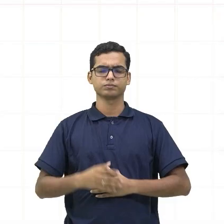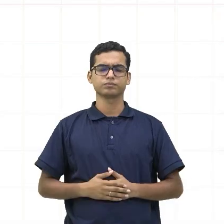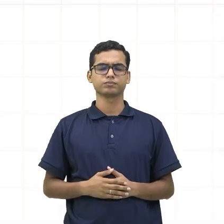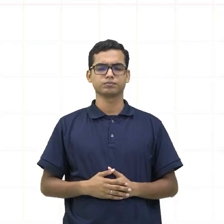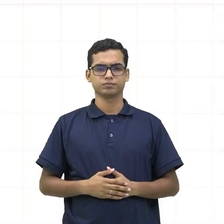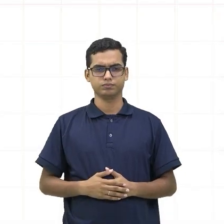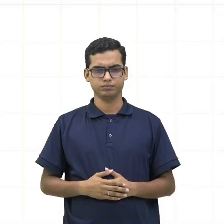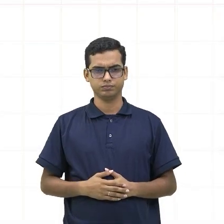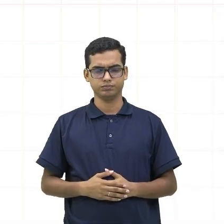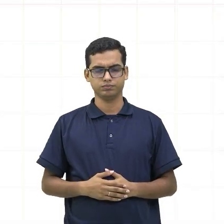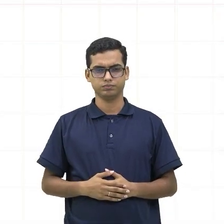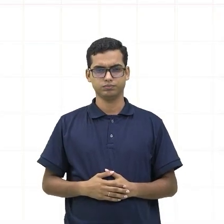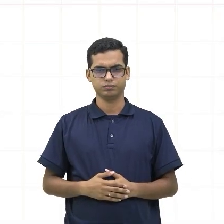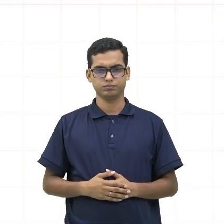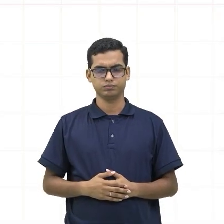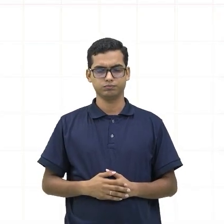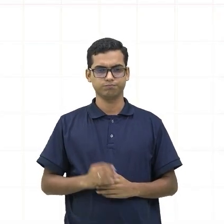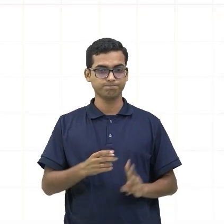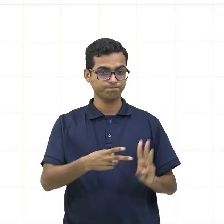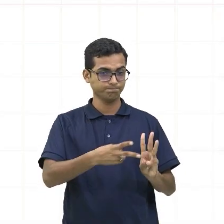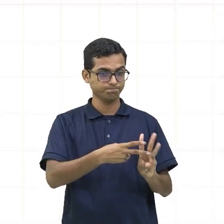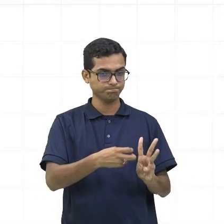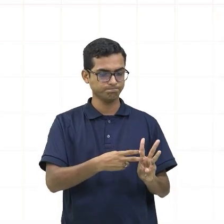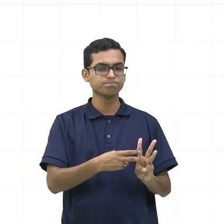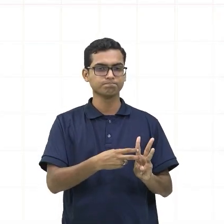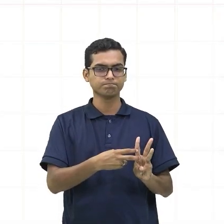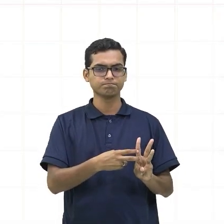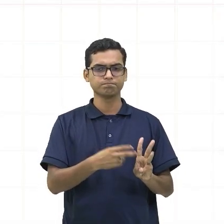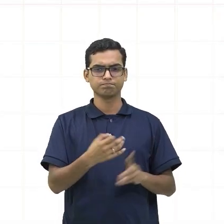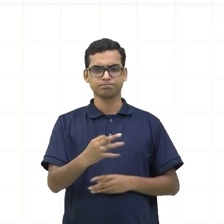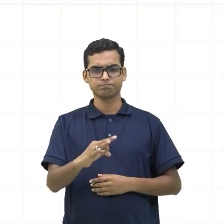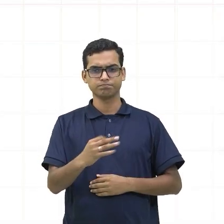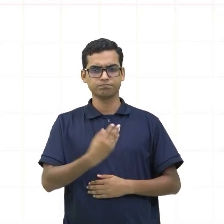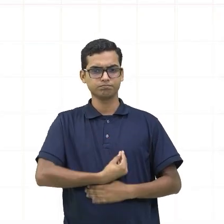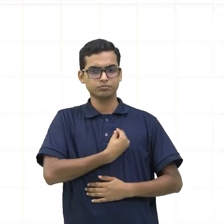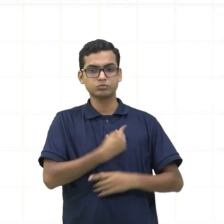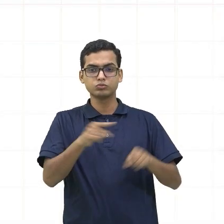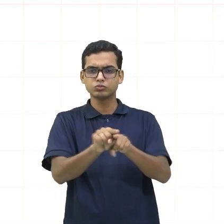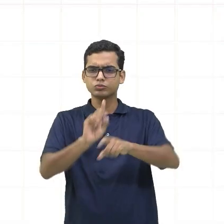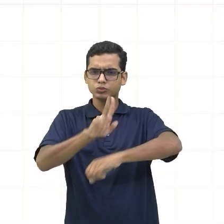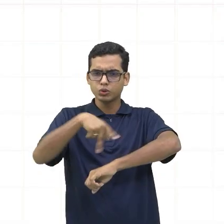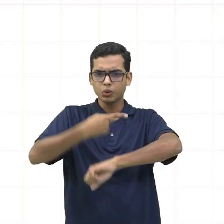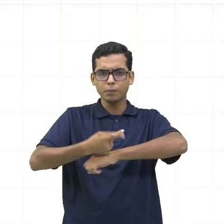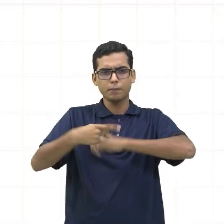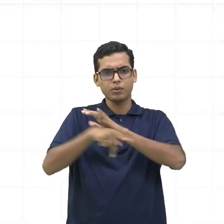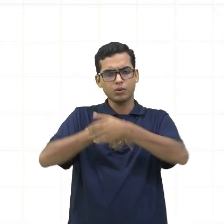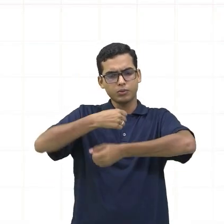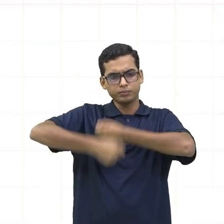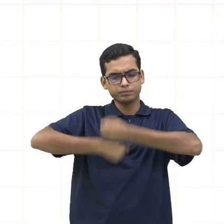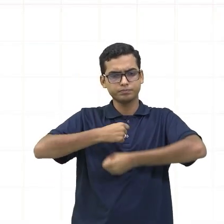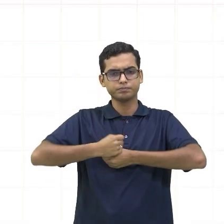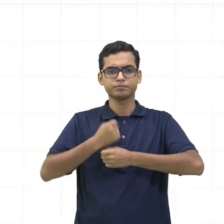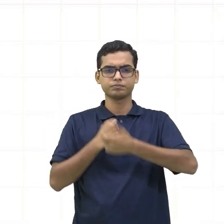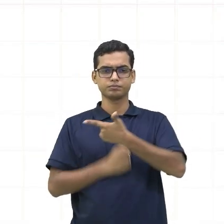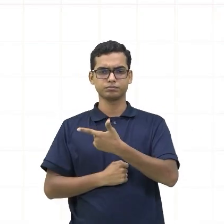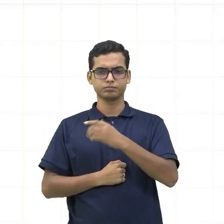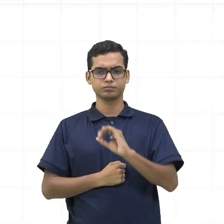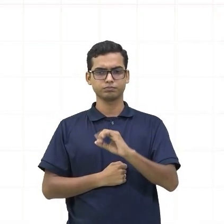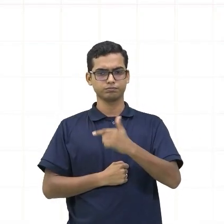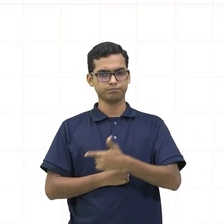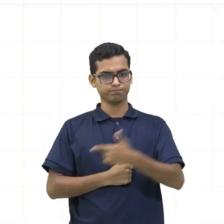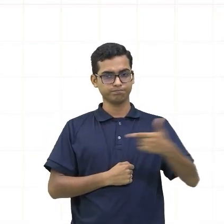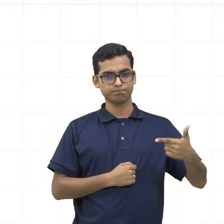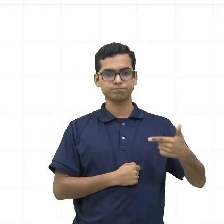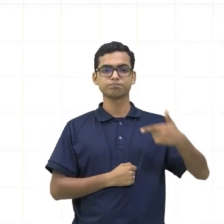490,9 mil indígenas no nosso estado. Em 2022, Manaus era um município